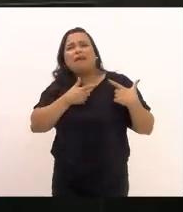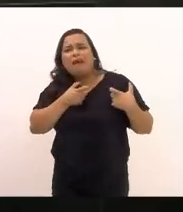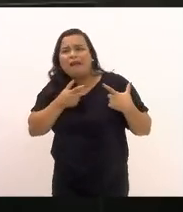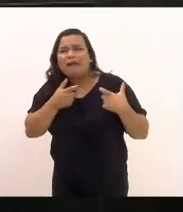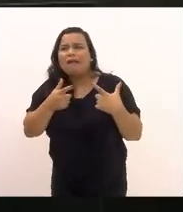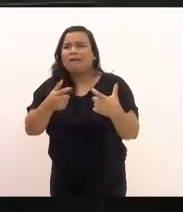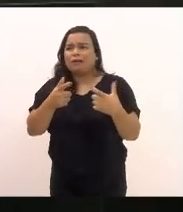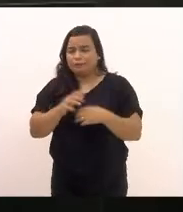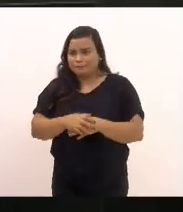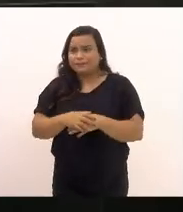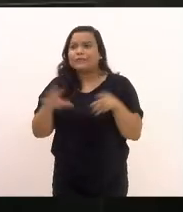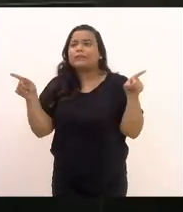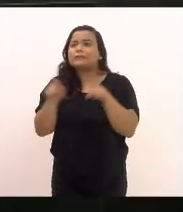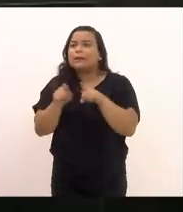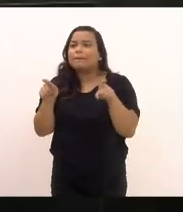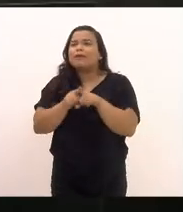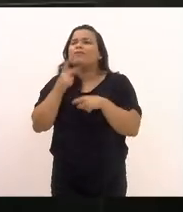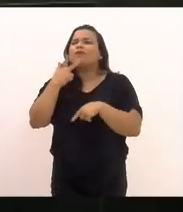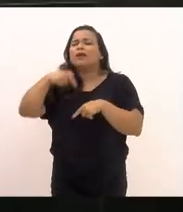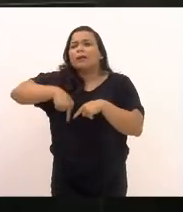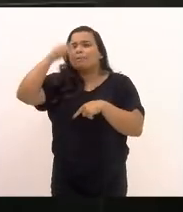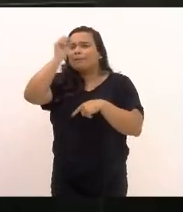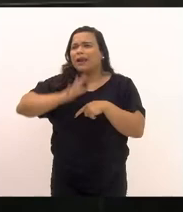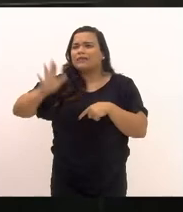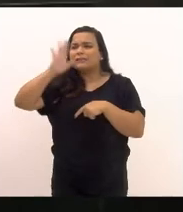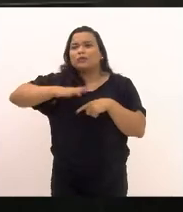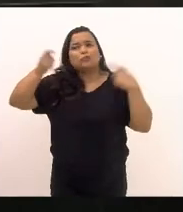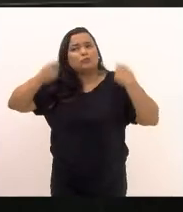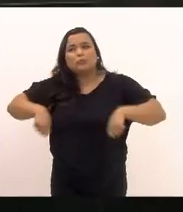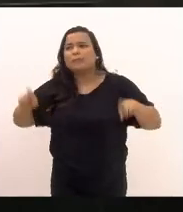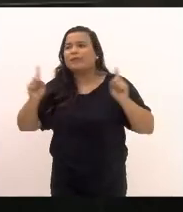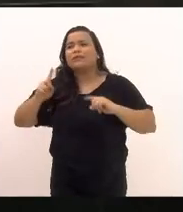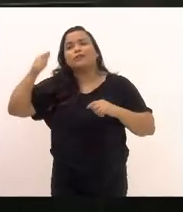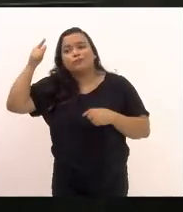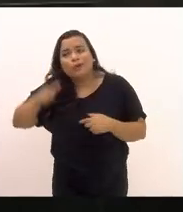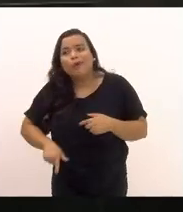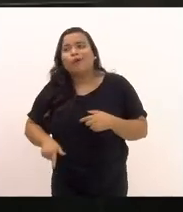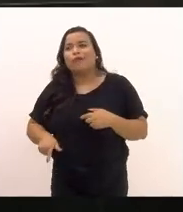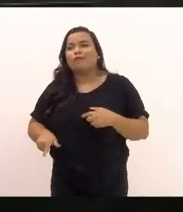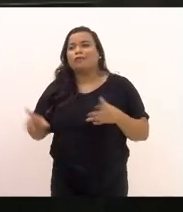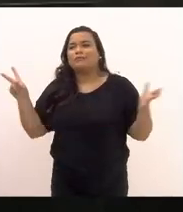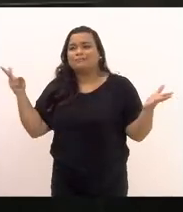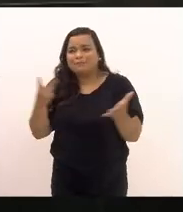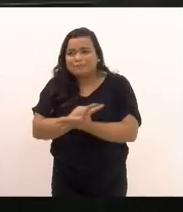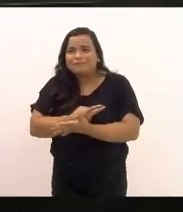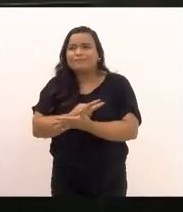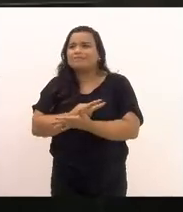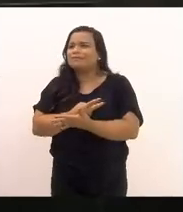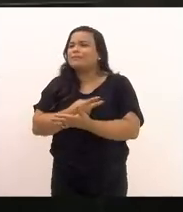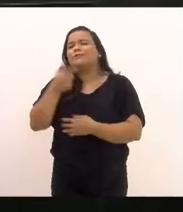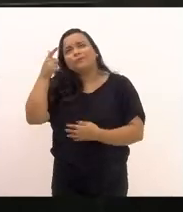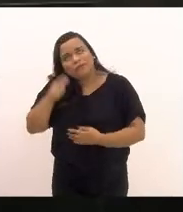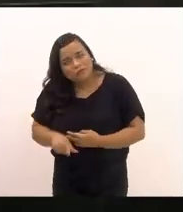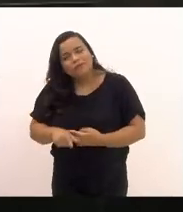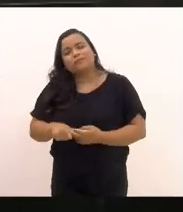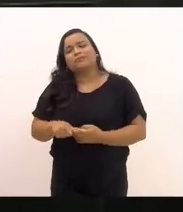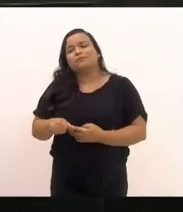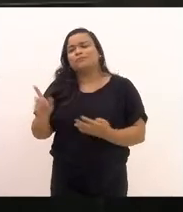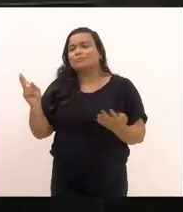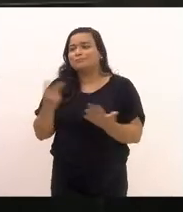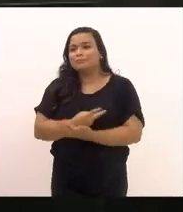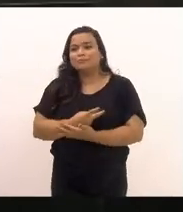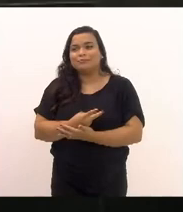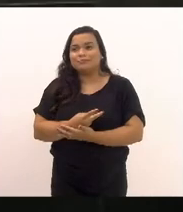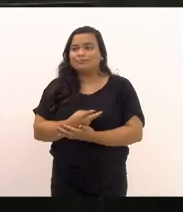também dizer que o Brasil não precisava, mais uma vez, aí concluo, ter passado, mais uma vez, por esse